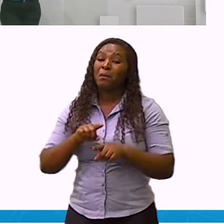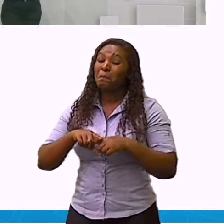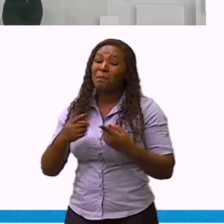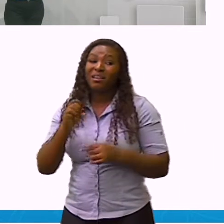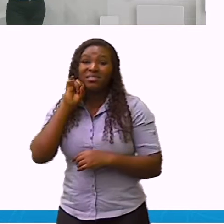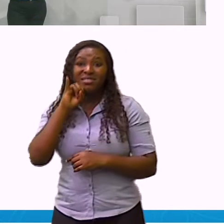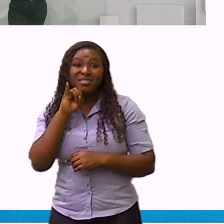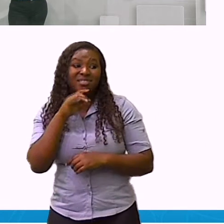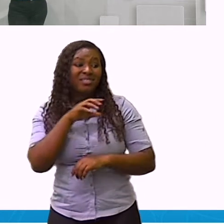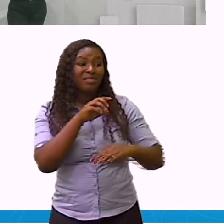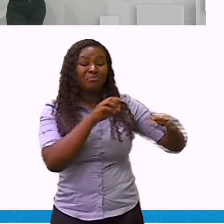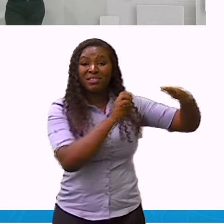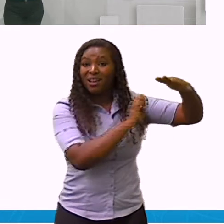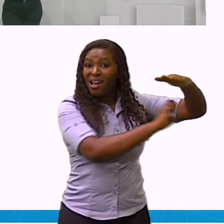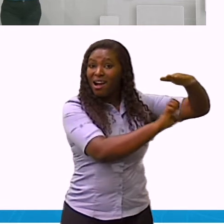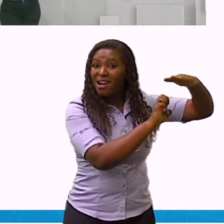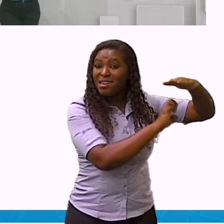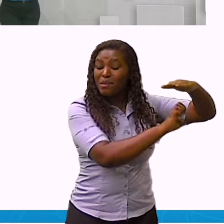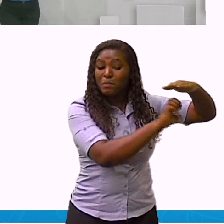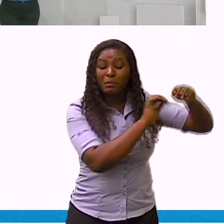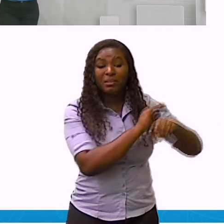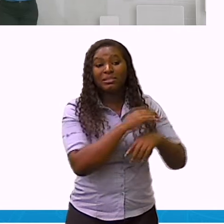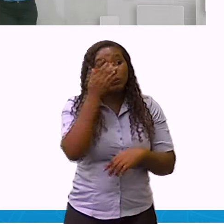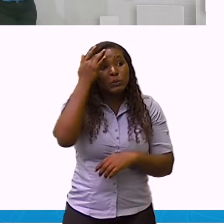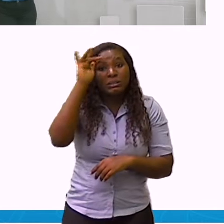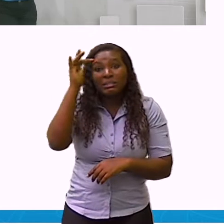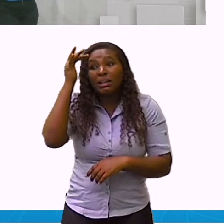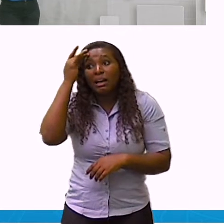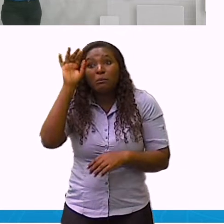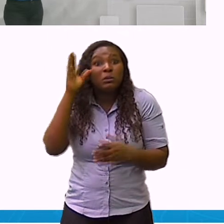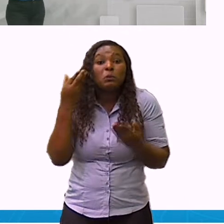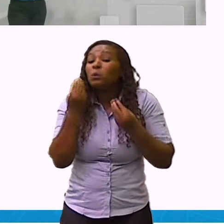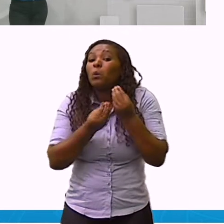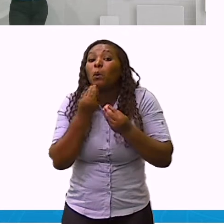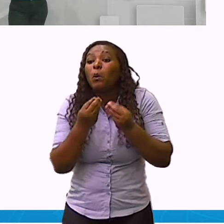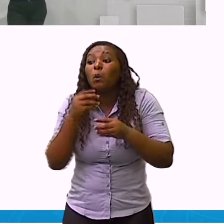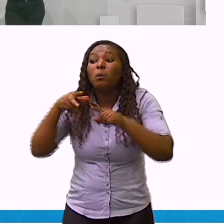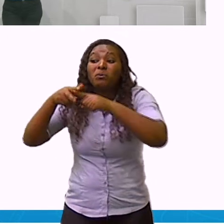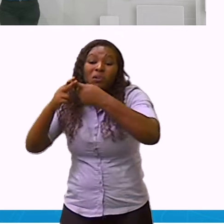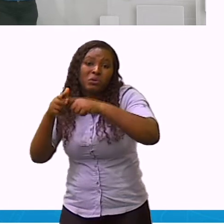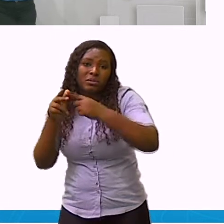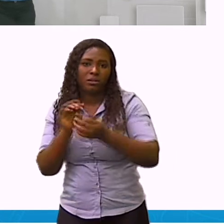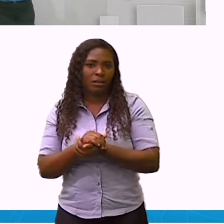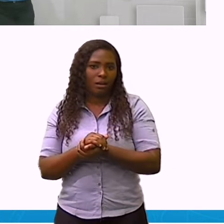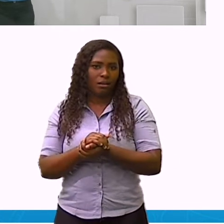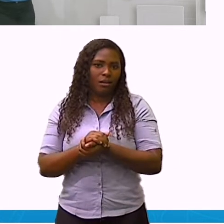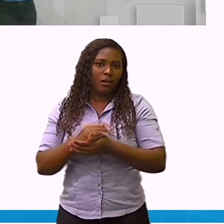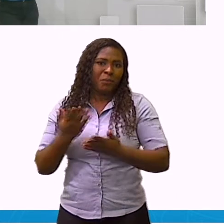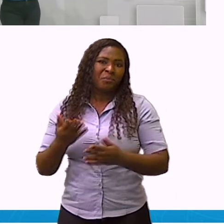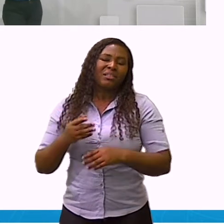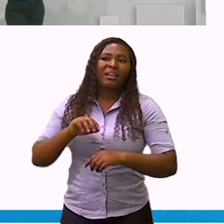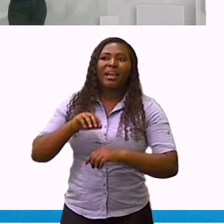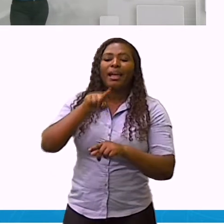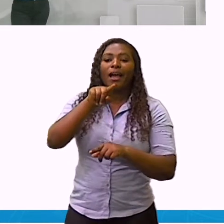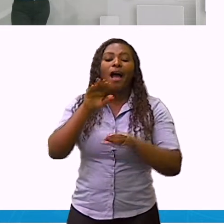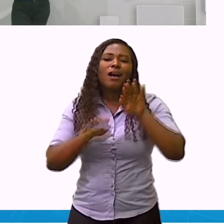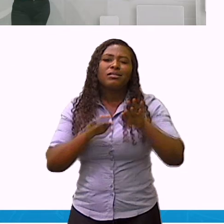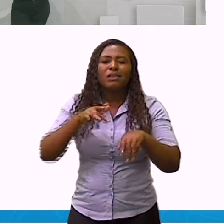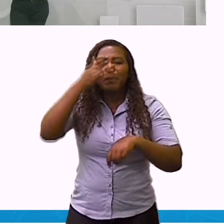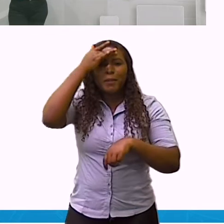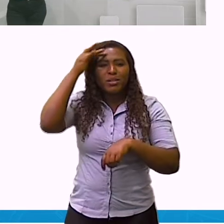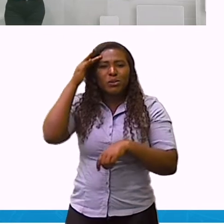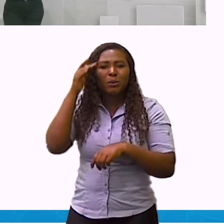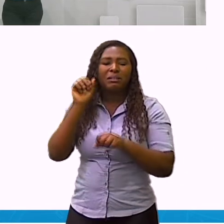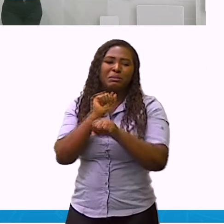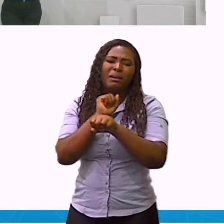se todo mundo que passar por ali pensar assim, o outro vai passar e vai acionar a empresa, não, o outro vai